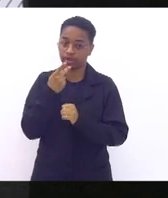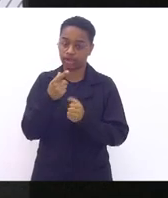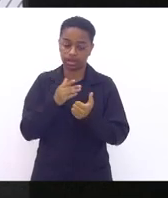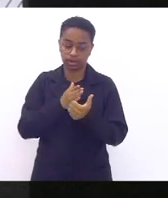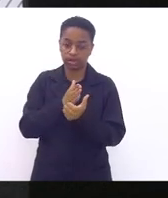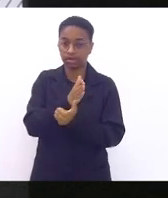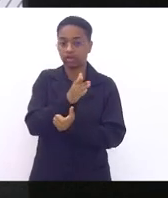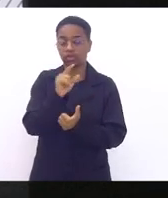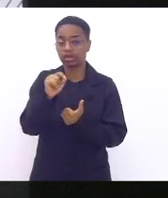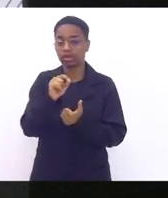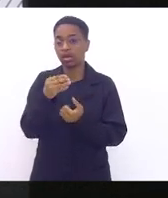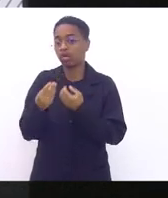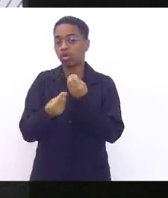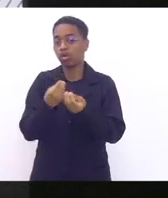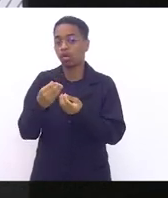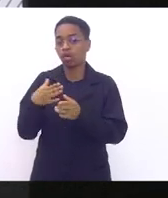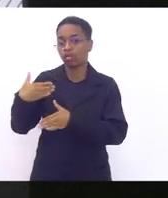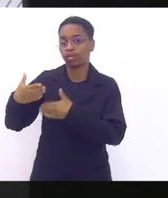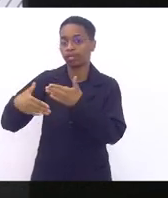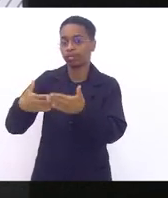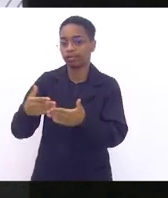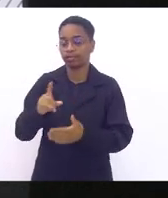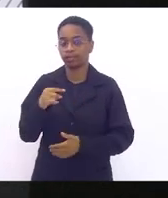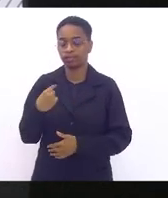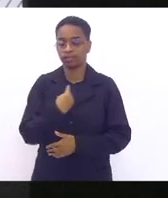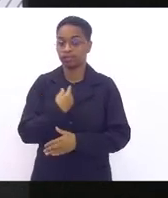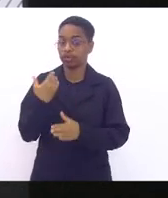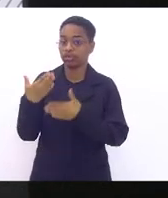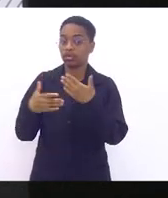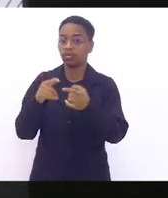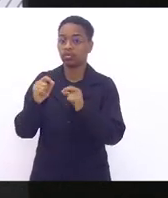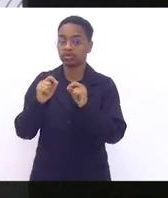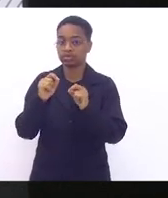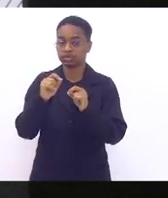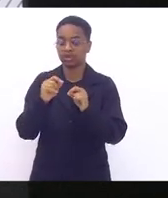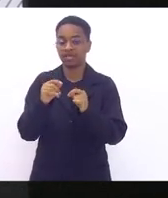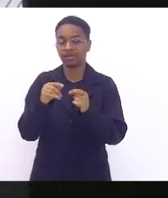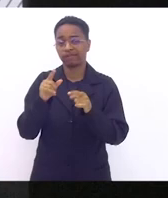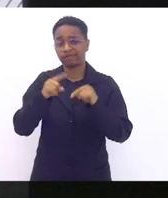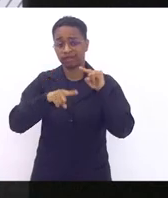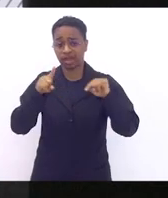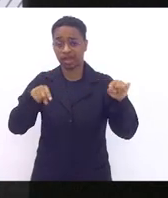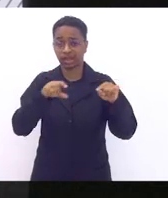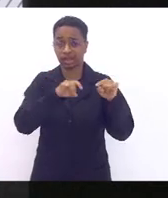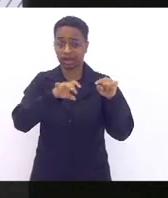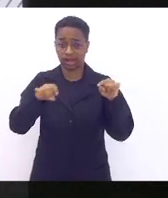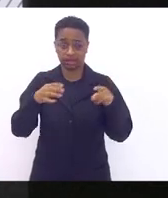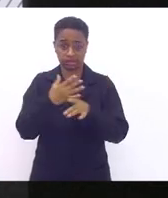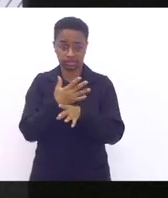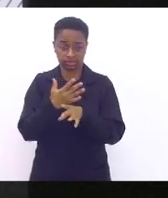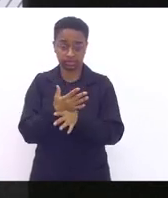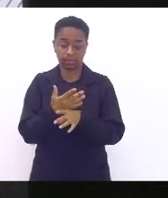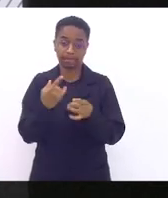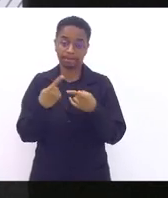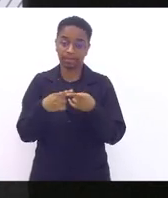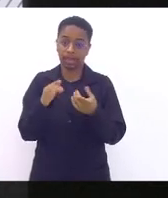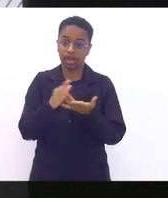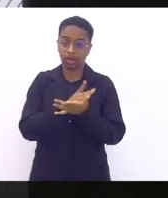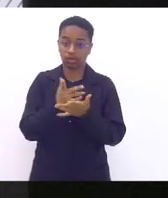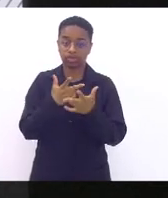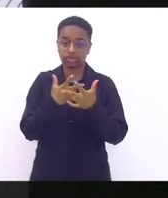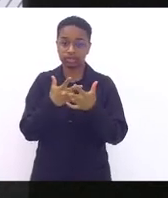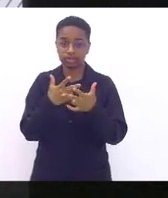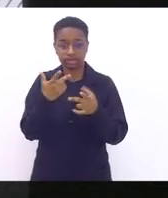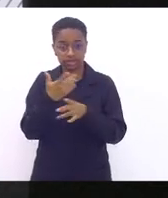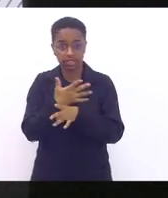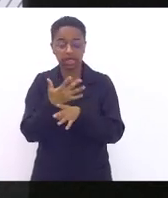gente já caminhou, né? O que a gente já caminhou é variável, depende de município a outro. Nós temos municípios com ações